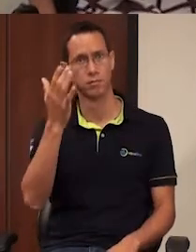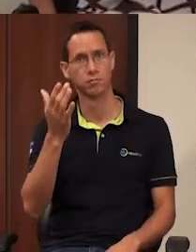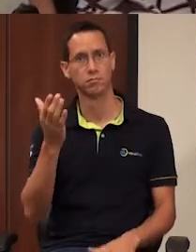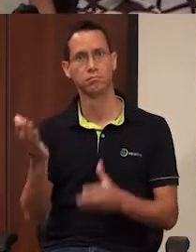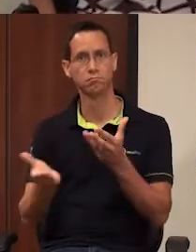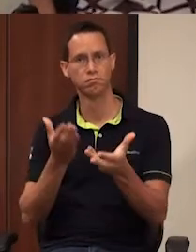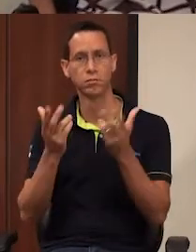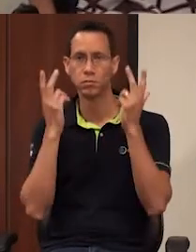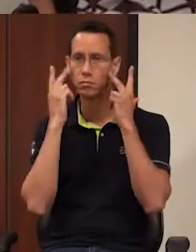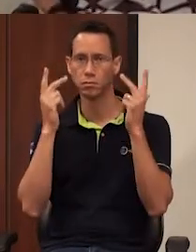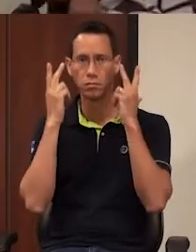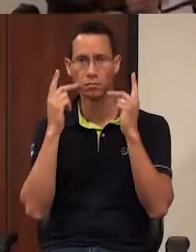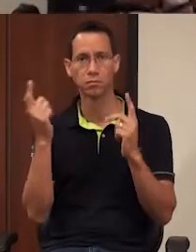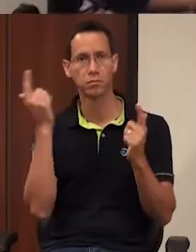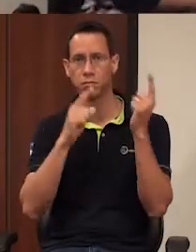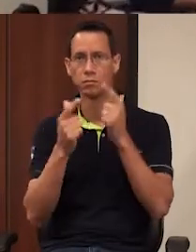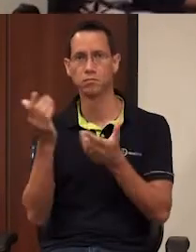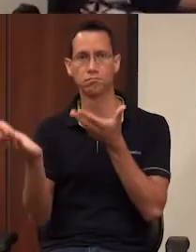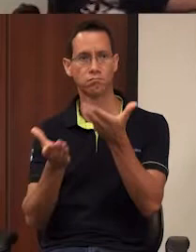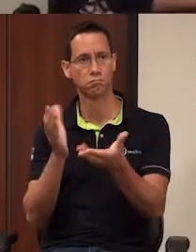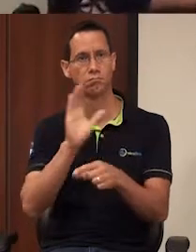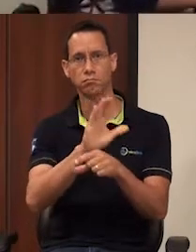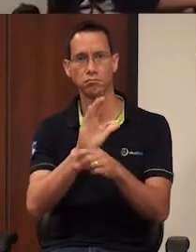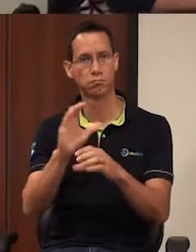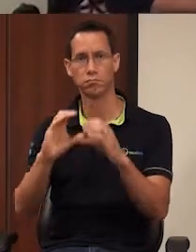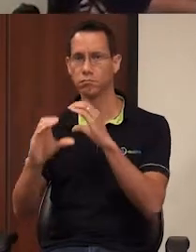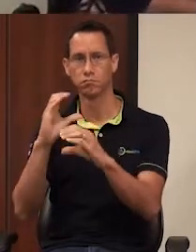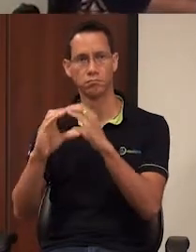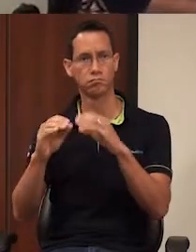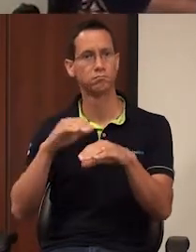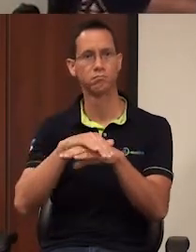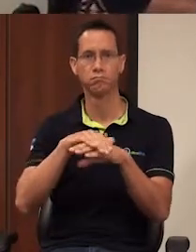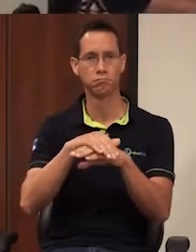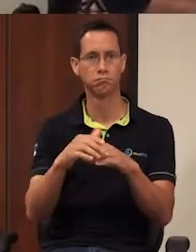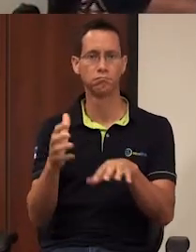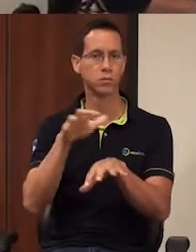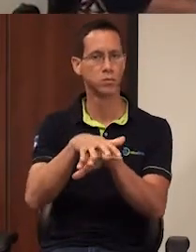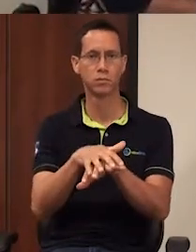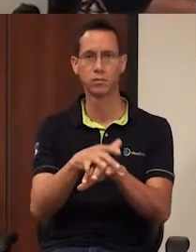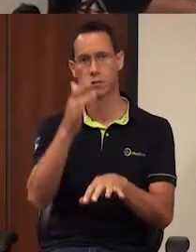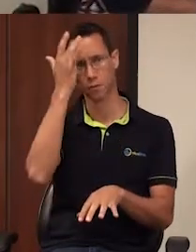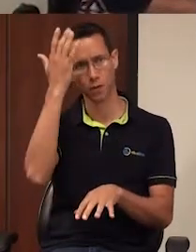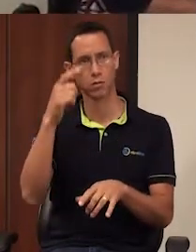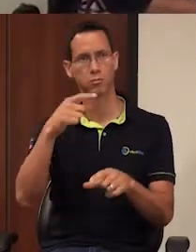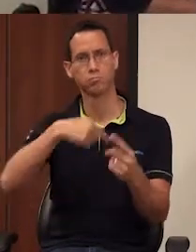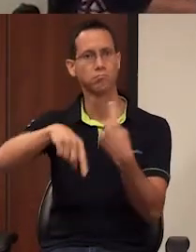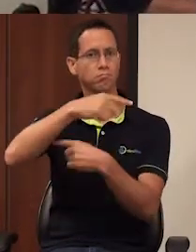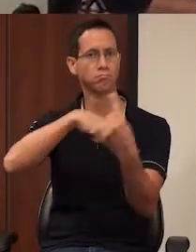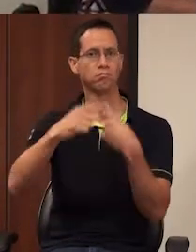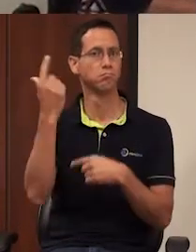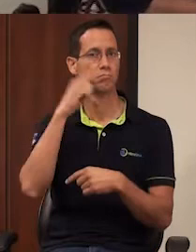Ela naturalmente, facilitava muito a comunicação dele e a inclusão dele em integração